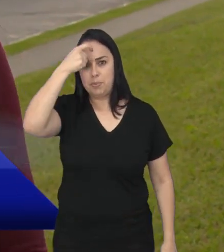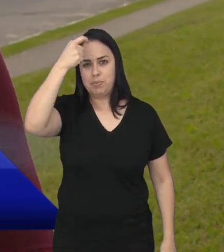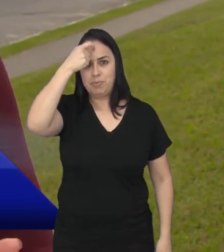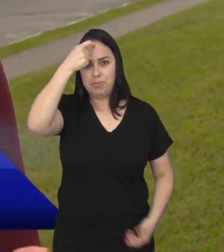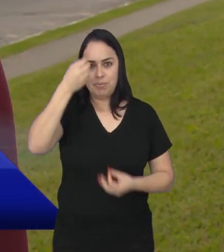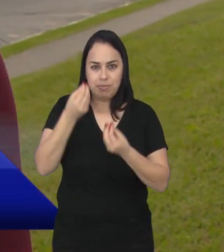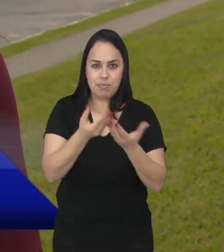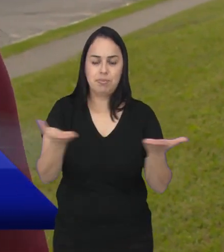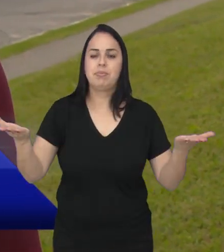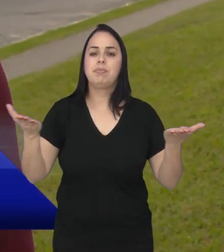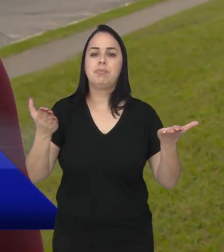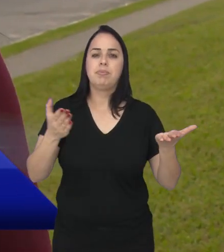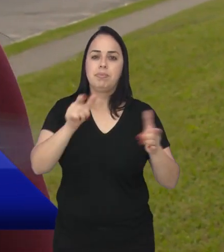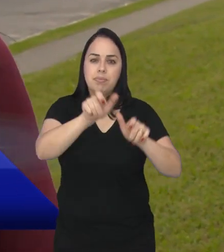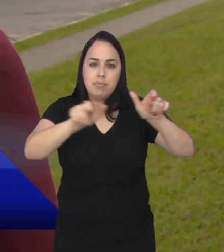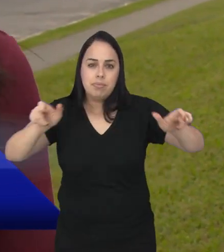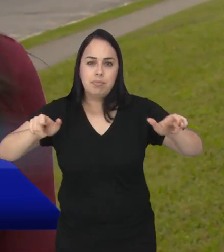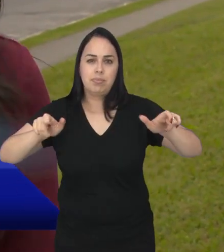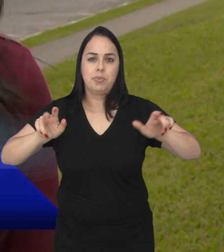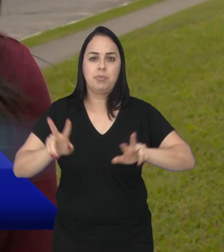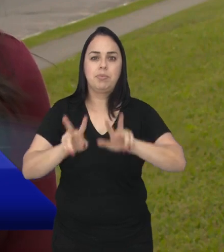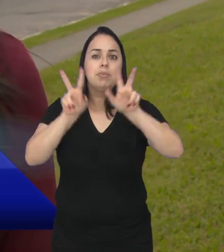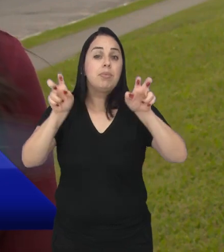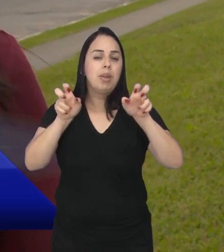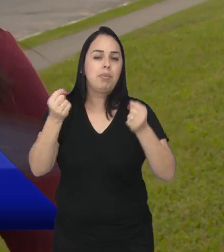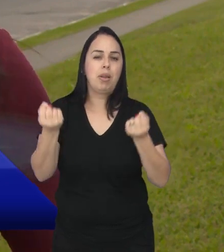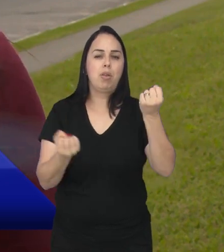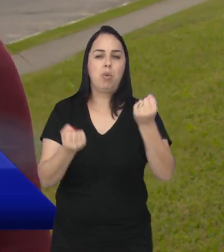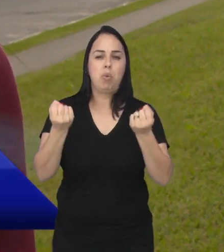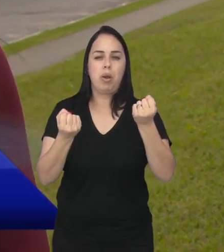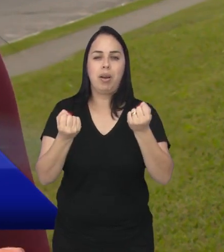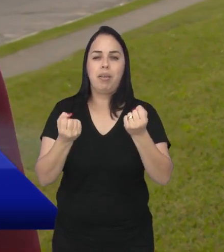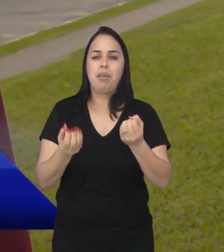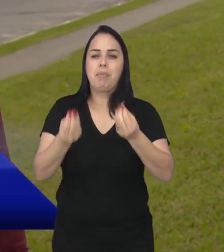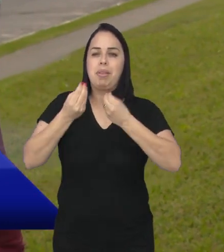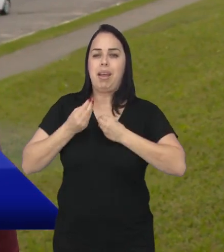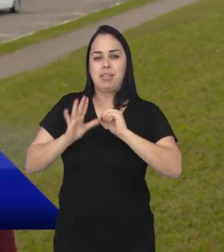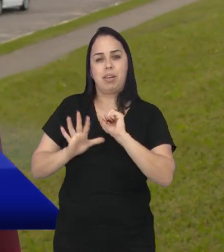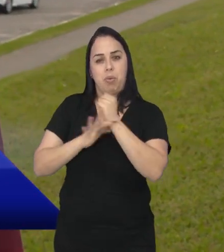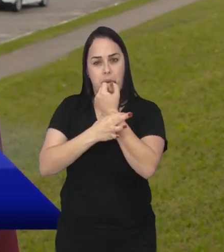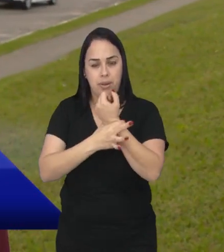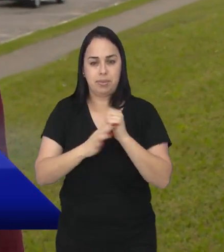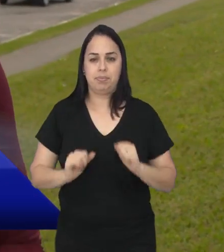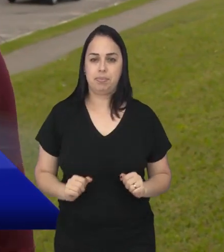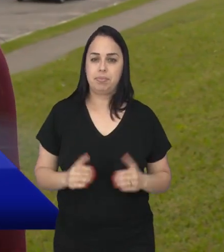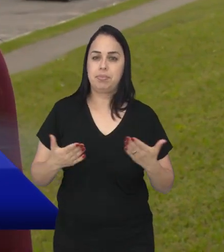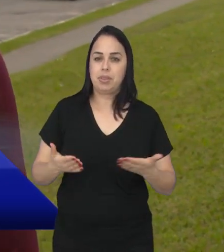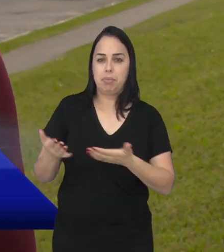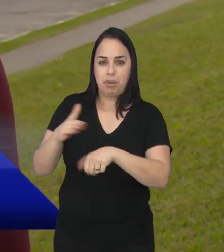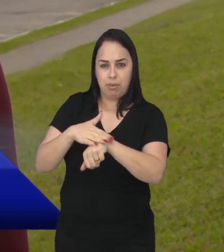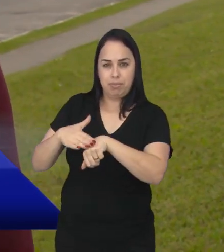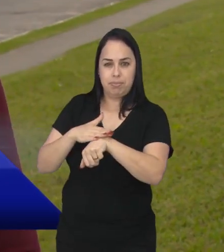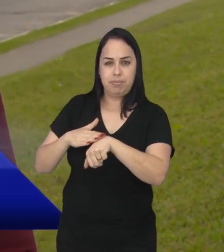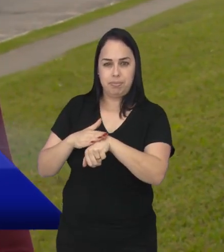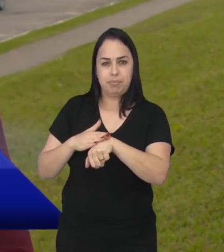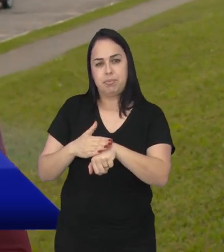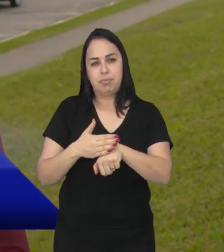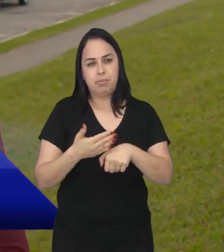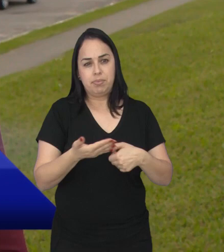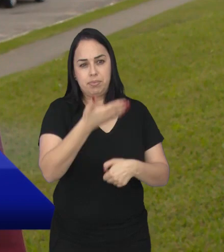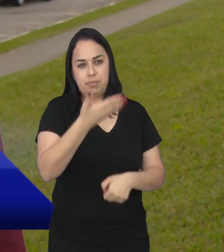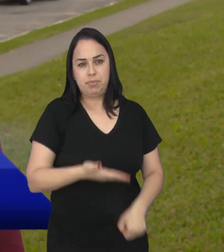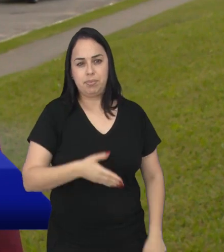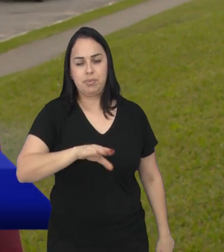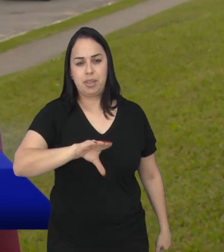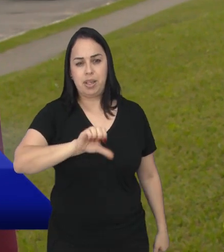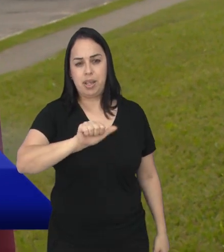Amarelo para concientizar os motoristas em relação ao trânsito mais seguro para conversar com a gente então sobre este assunto